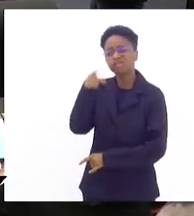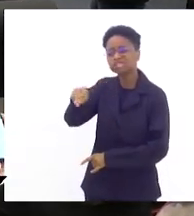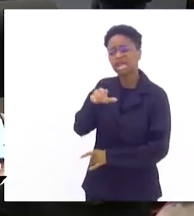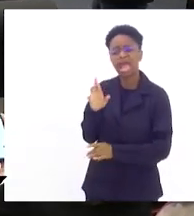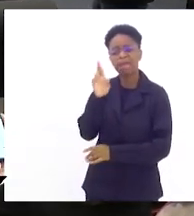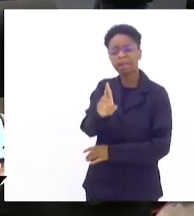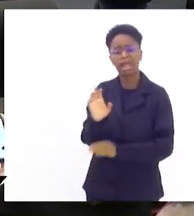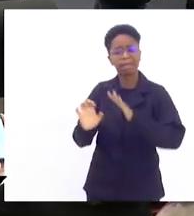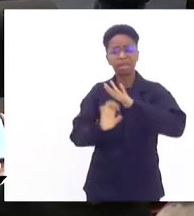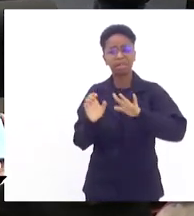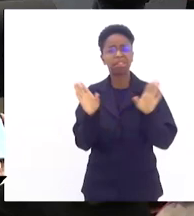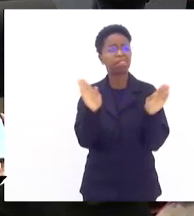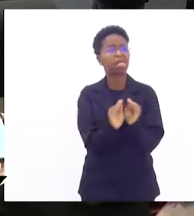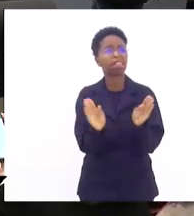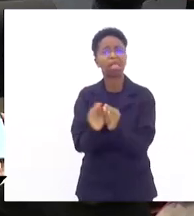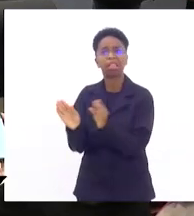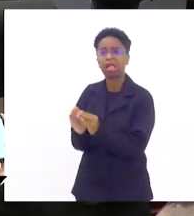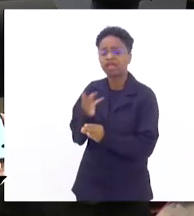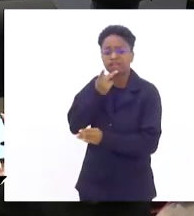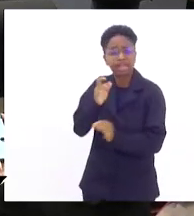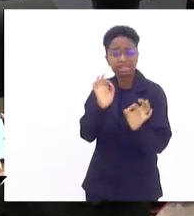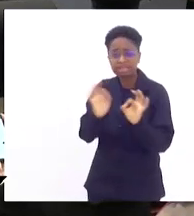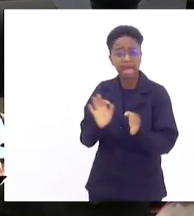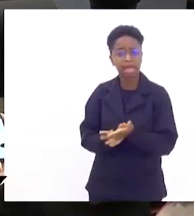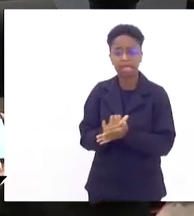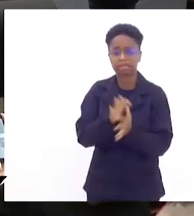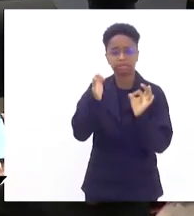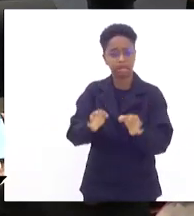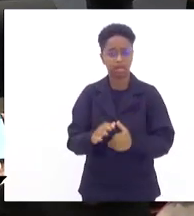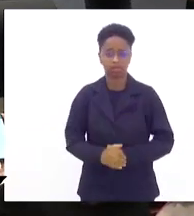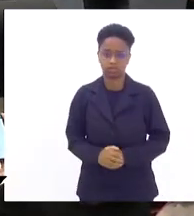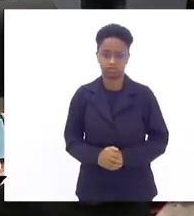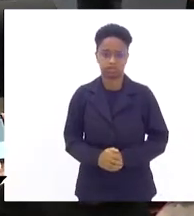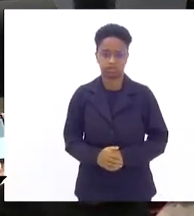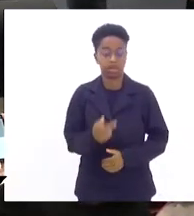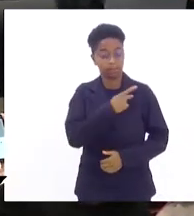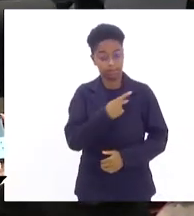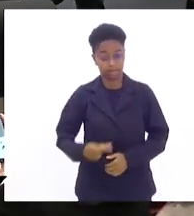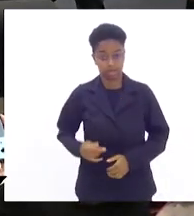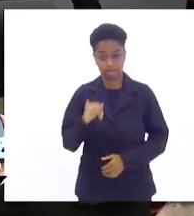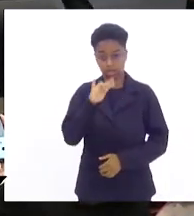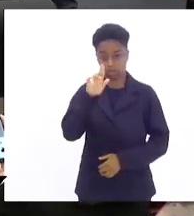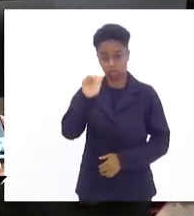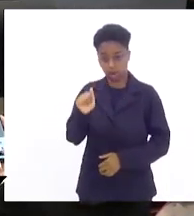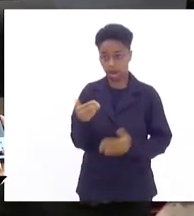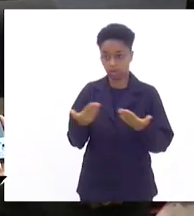empresa, nada conclusivo. Obrigado, Renato. Presidente da Iguaçu Saneamento, por favor, com a palavra.